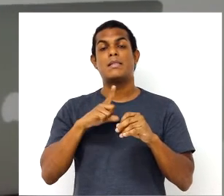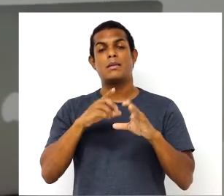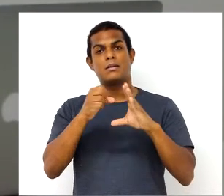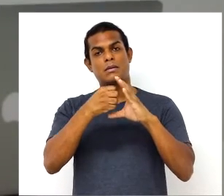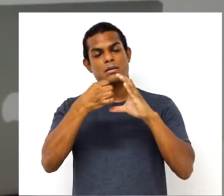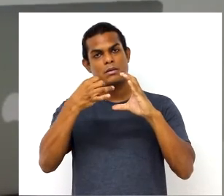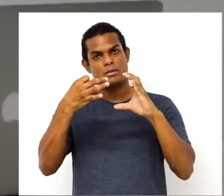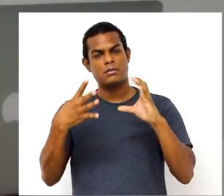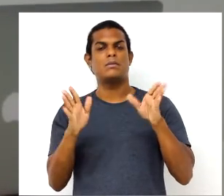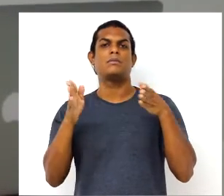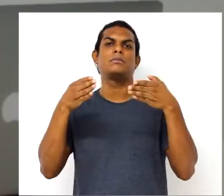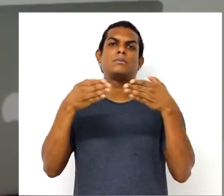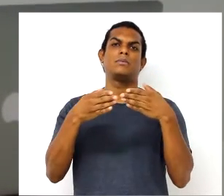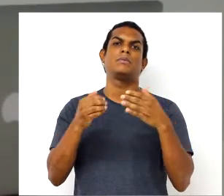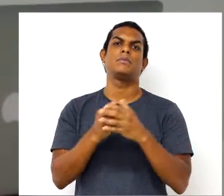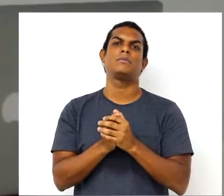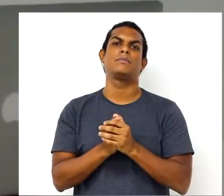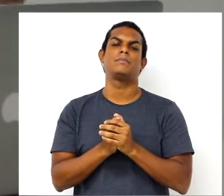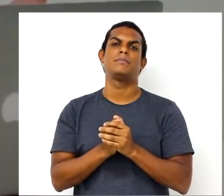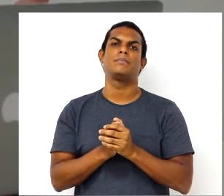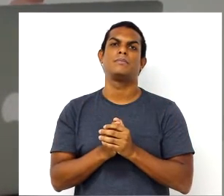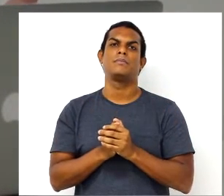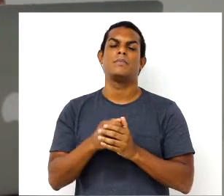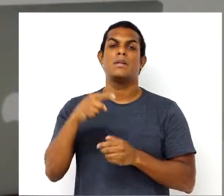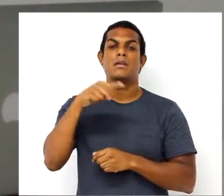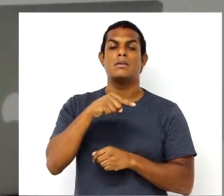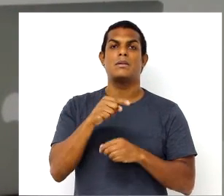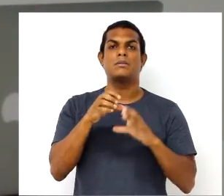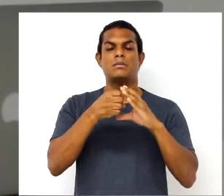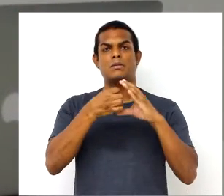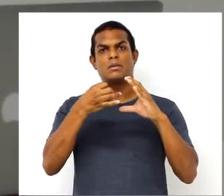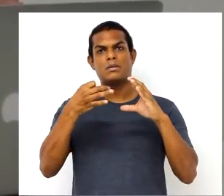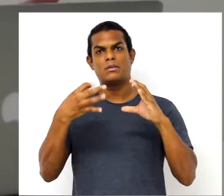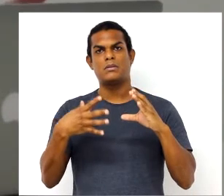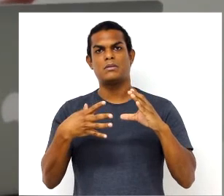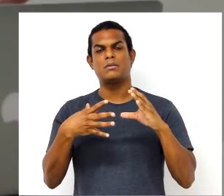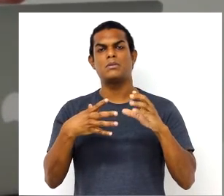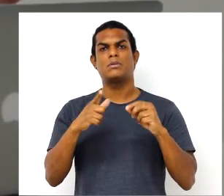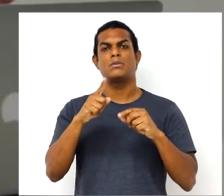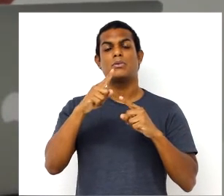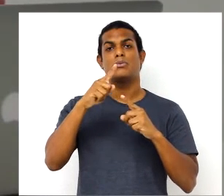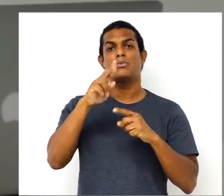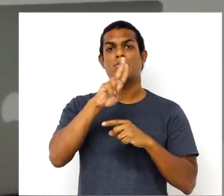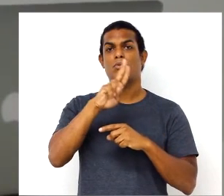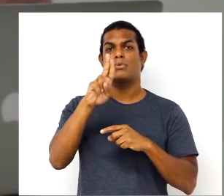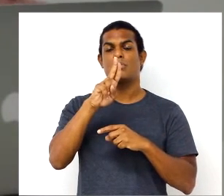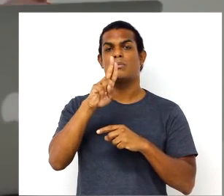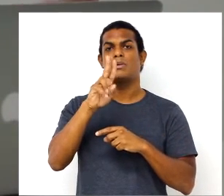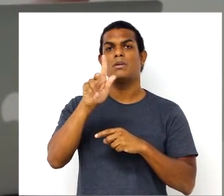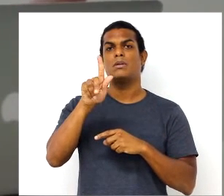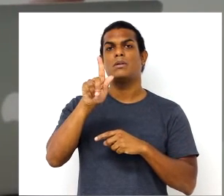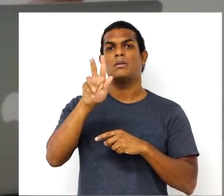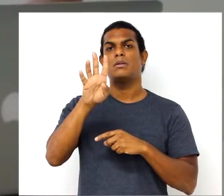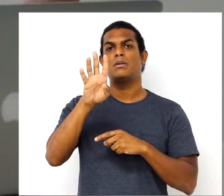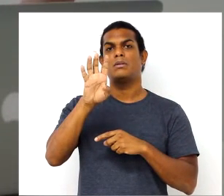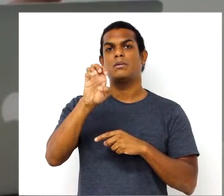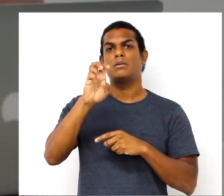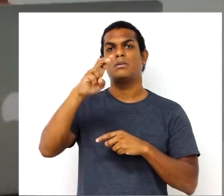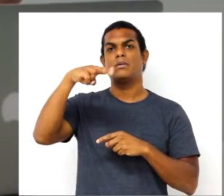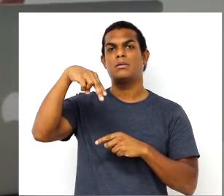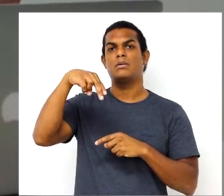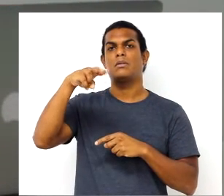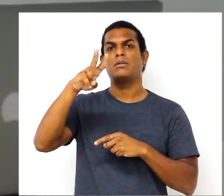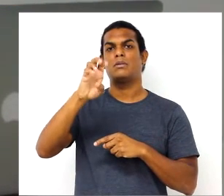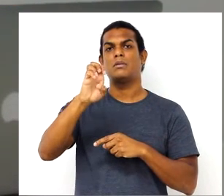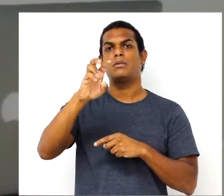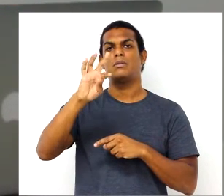características específicas. E para essas características a gente chama de gênero. Cada exemplo que eu dei aqui é